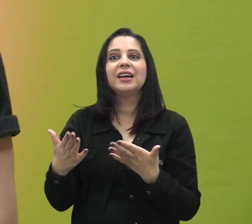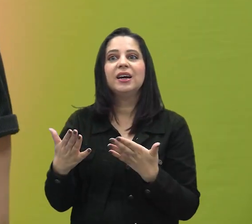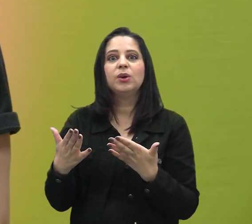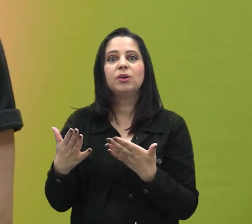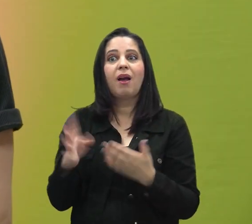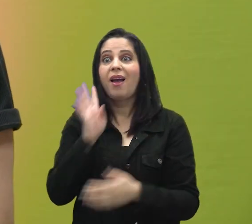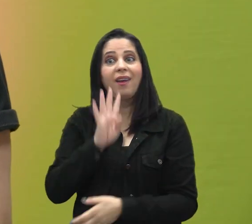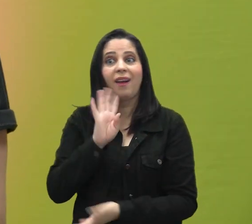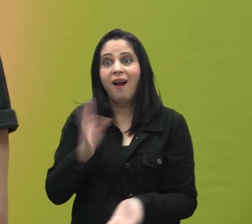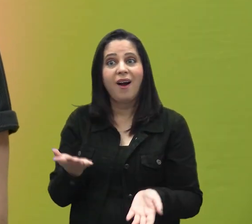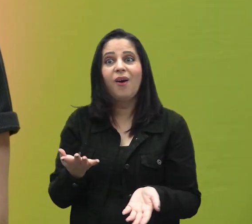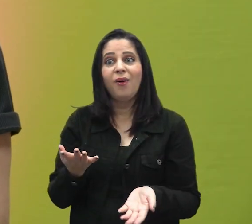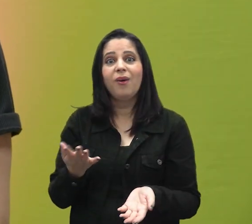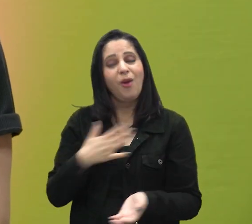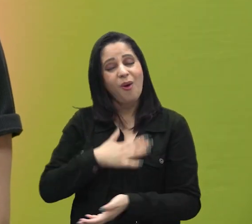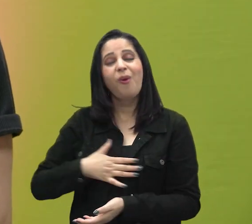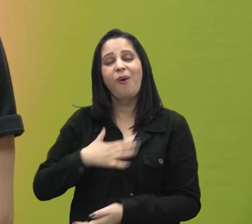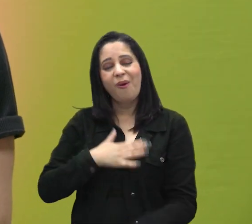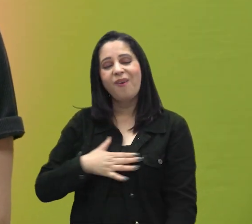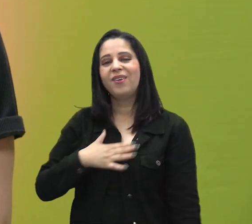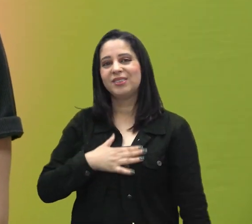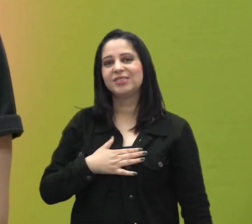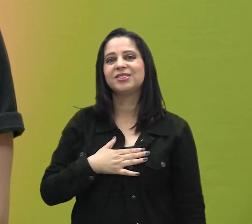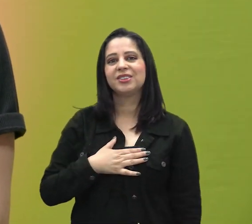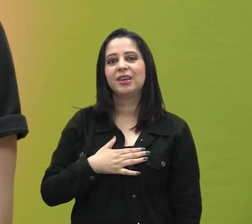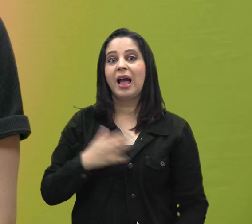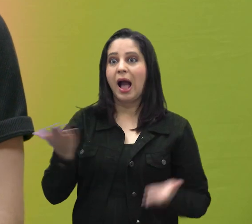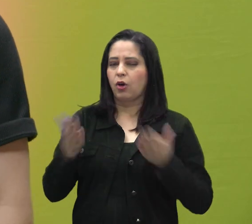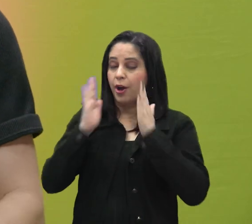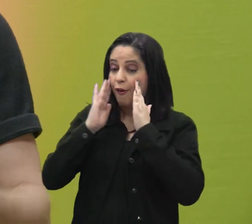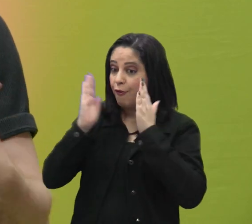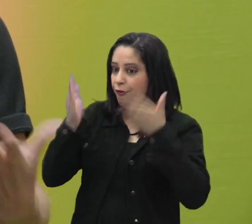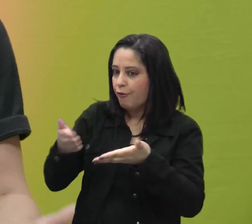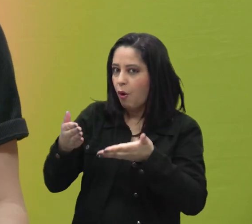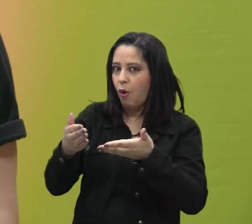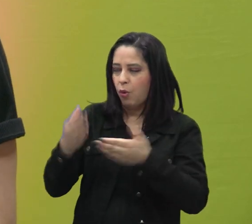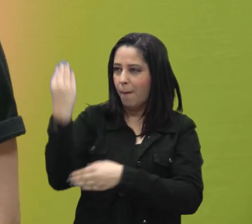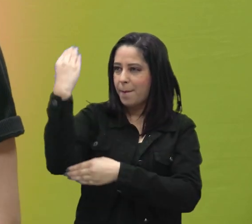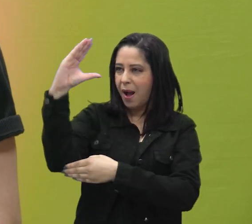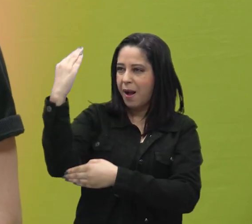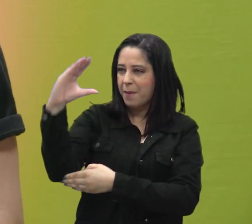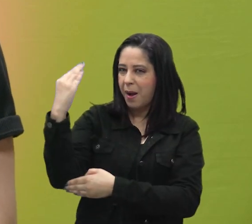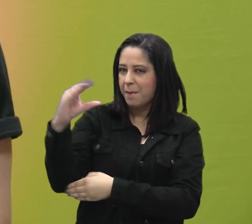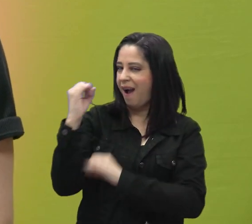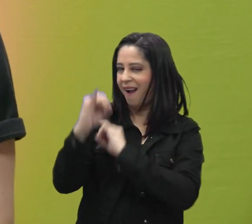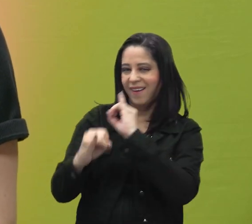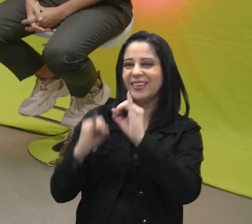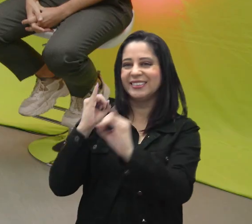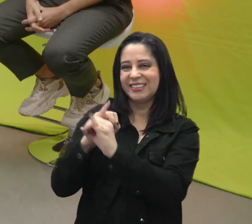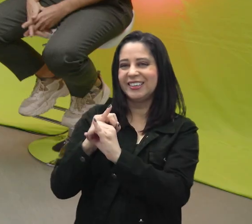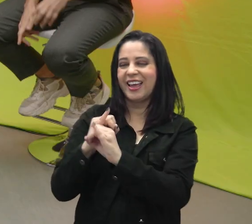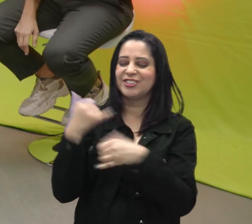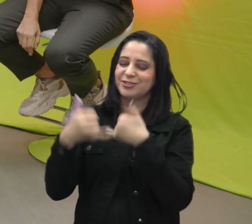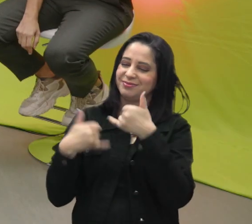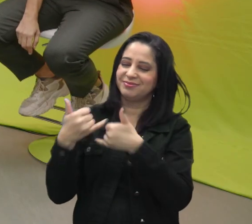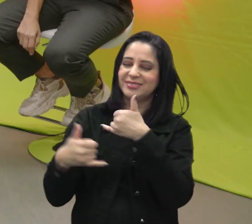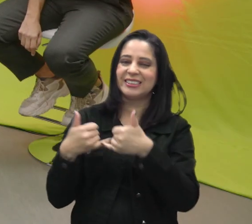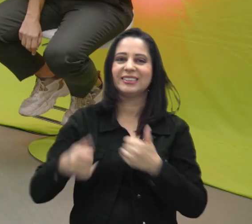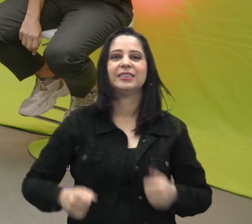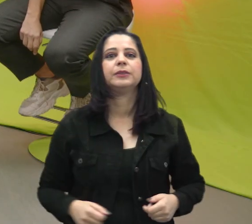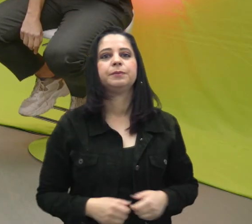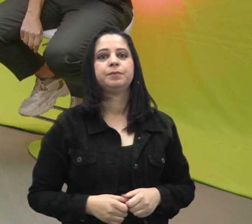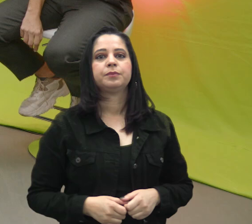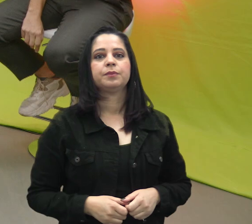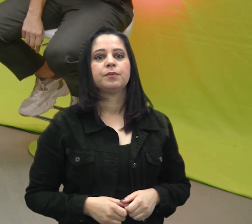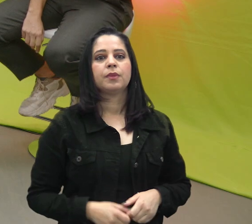você não para. Sim. Então a internet é uma coisa que eu vou focar e vou descobrir para onde vai essa brincadeira toda. E você é ligado em